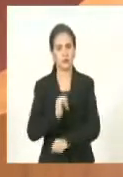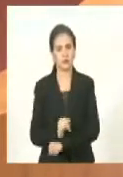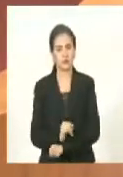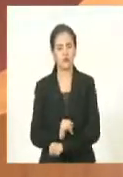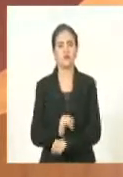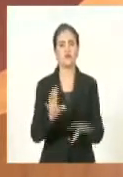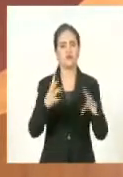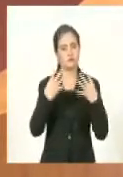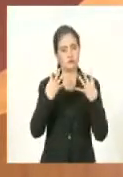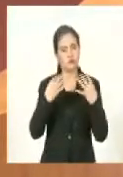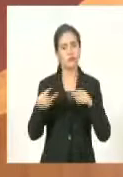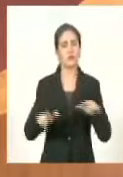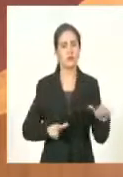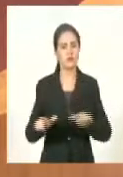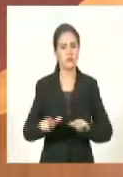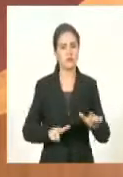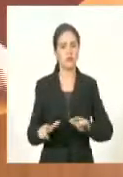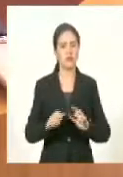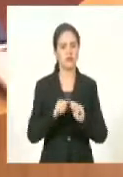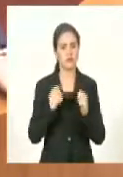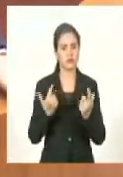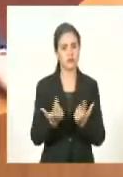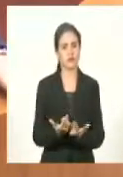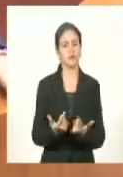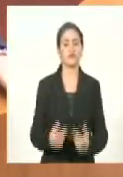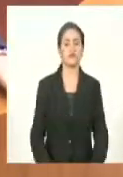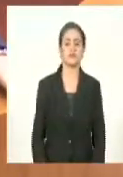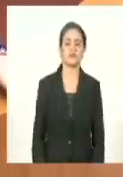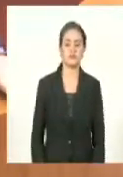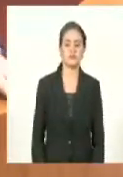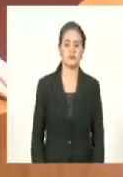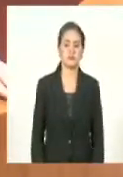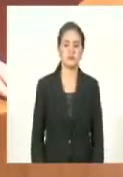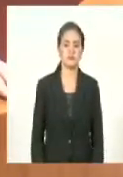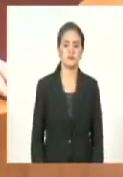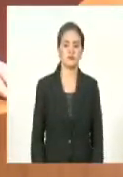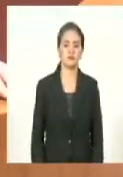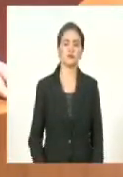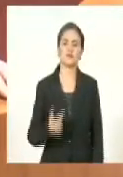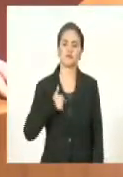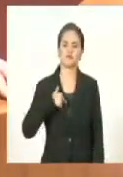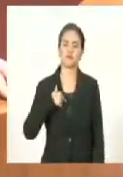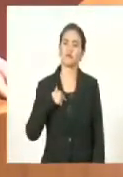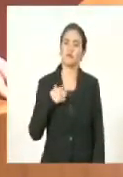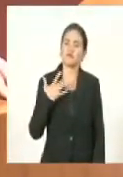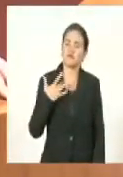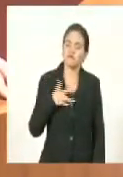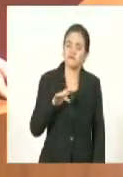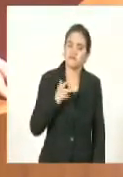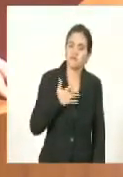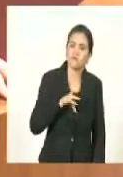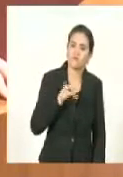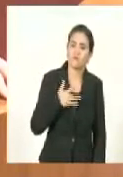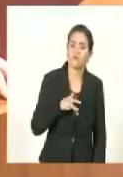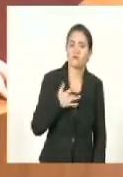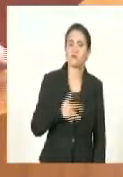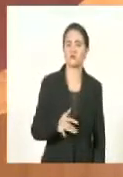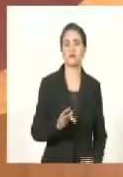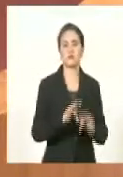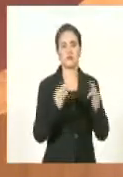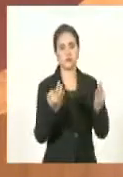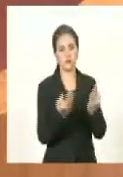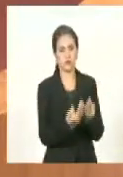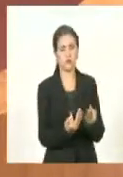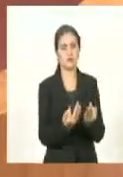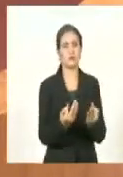casa, me solidarizo com a família do militante do PDT, Gerry Abranches,